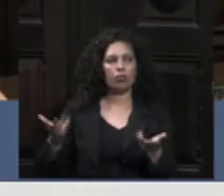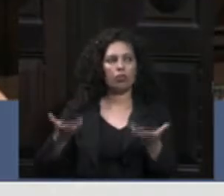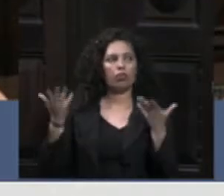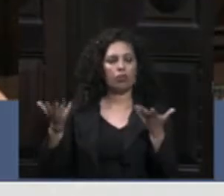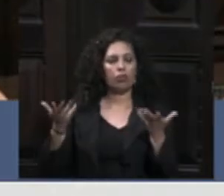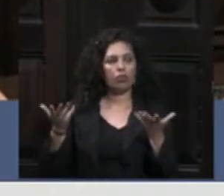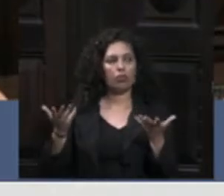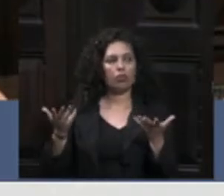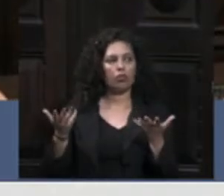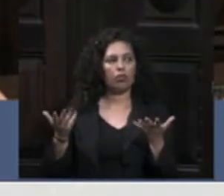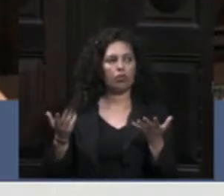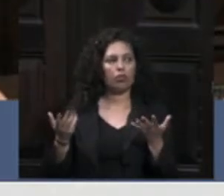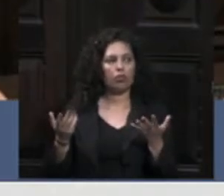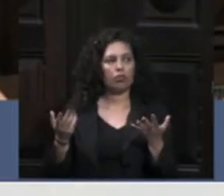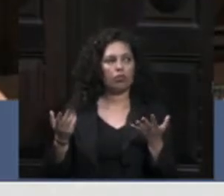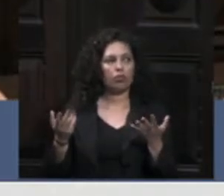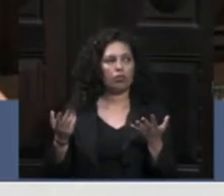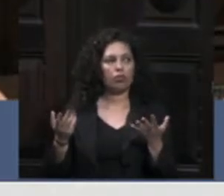queria